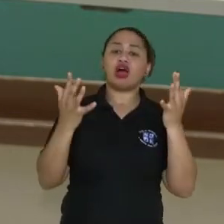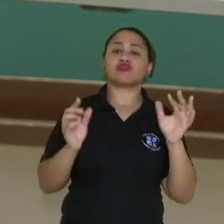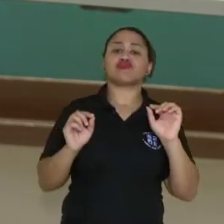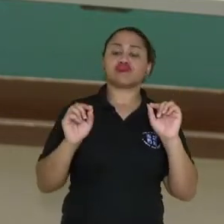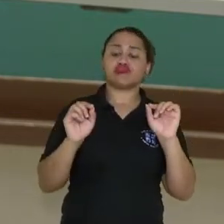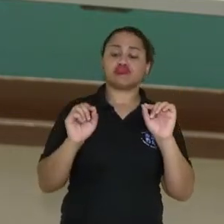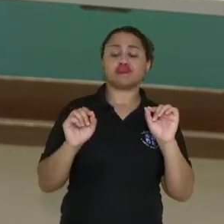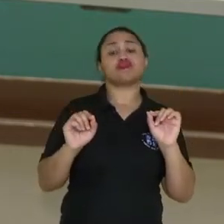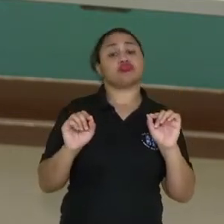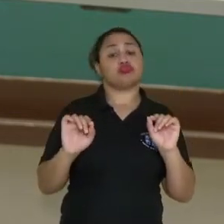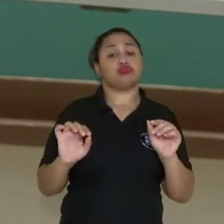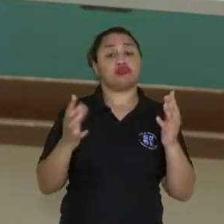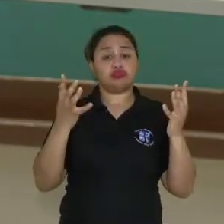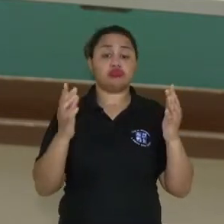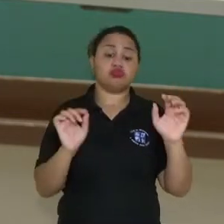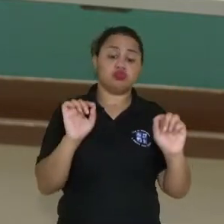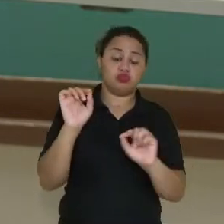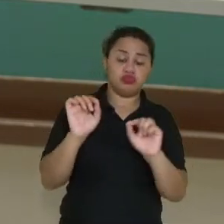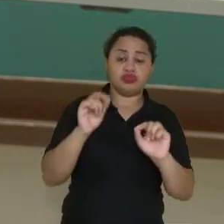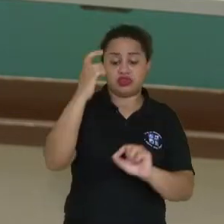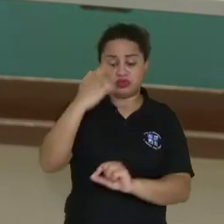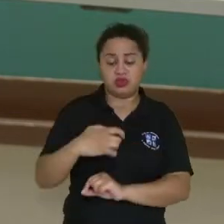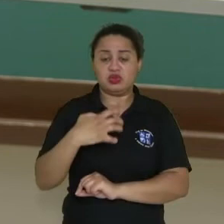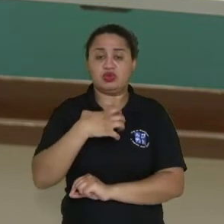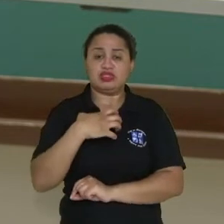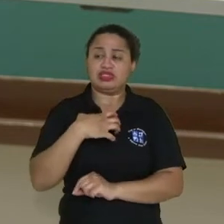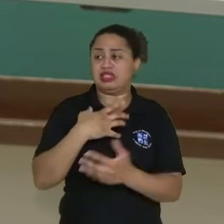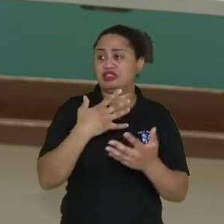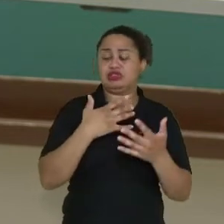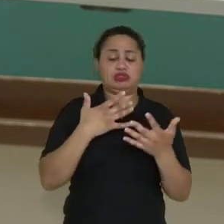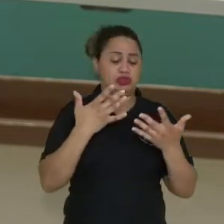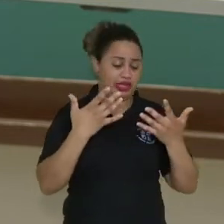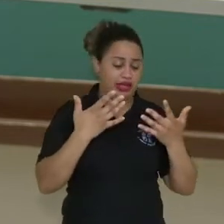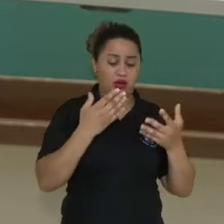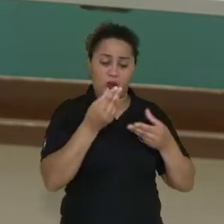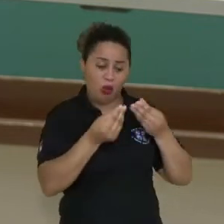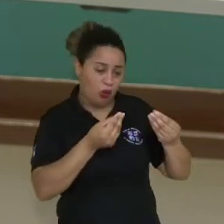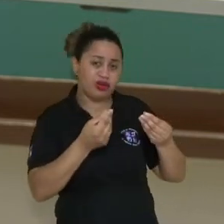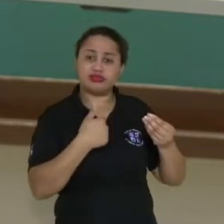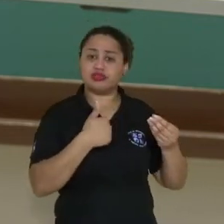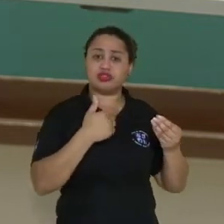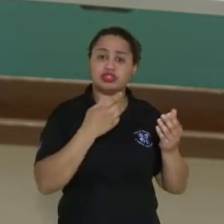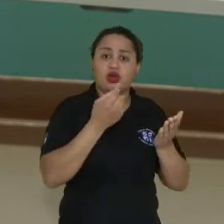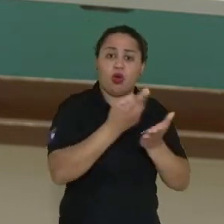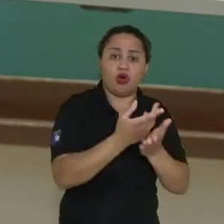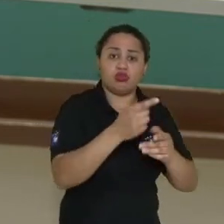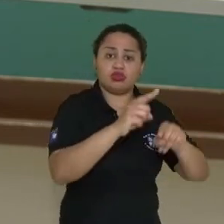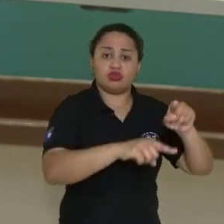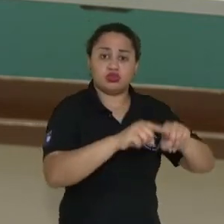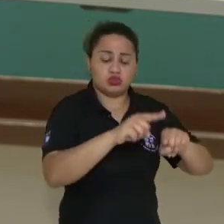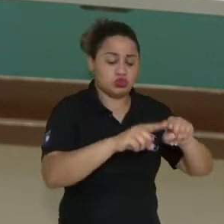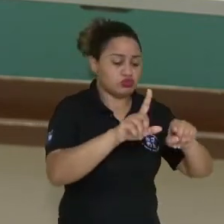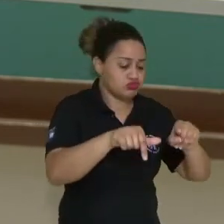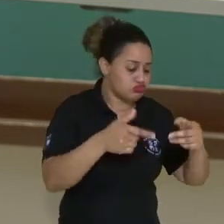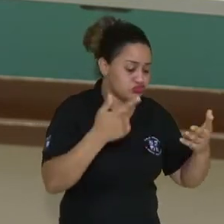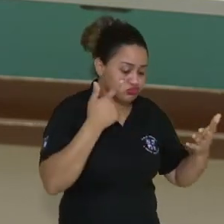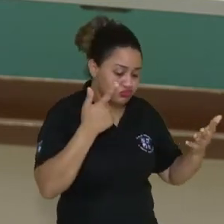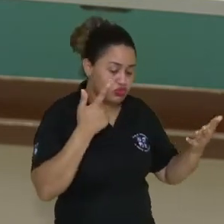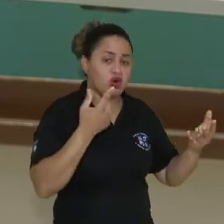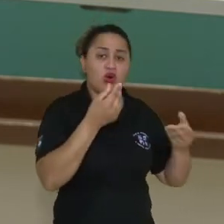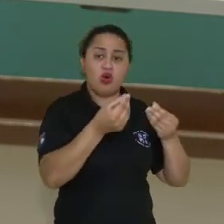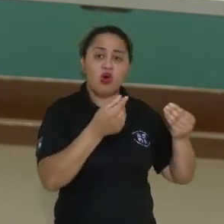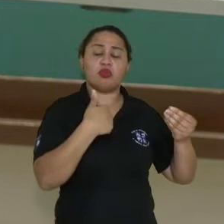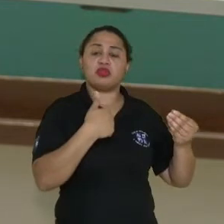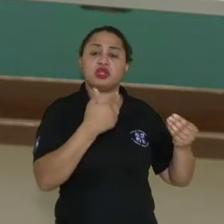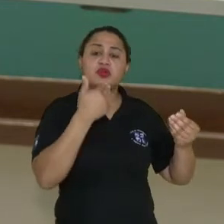muitas vezes as pessoas se sentem lubridiadas, enganadas com relação à compra de um determinado produto, né, ou à contratação